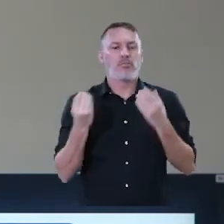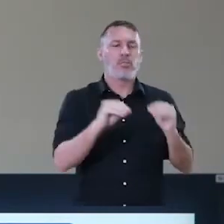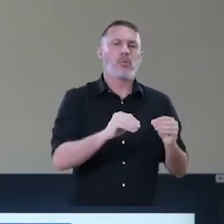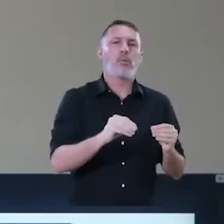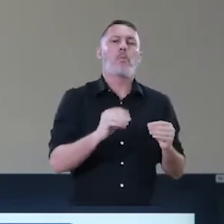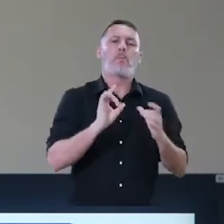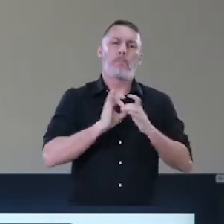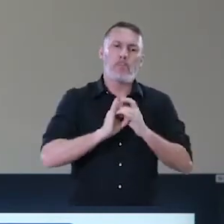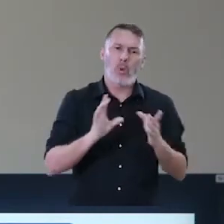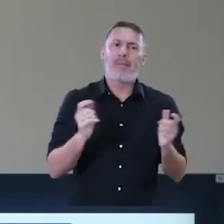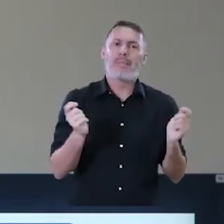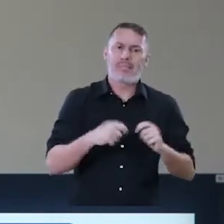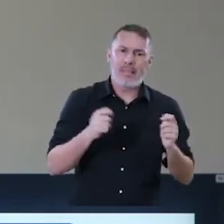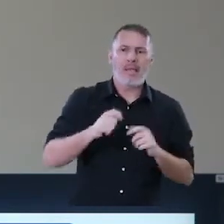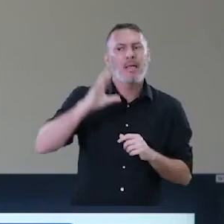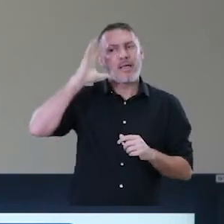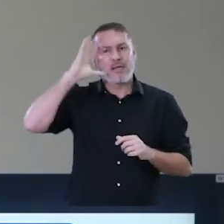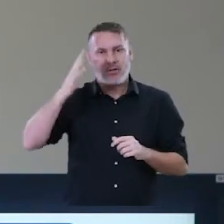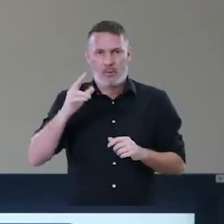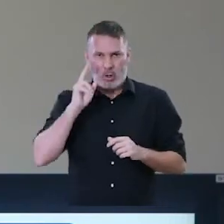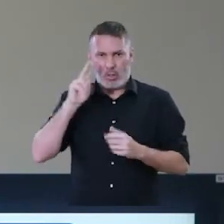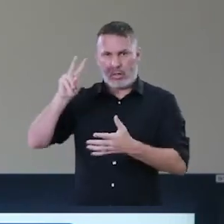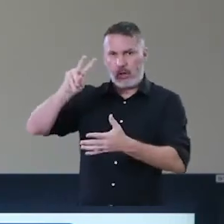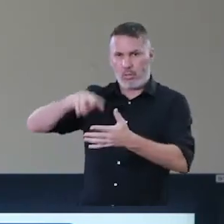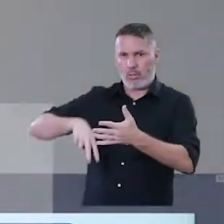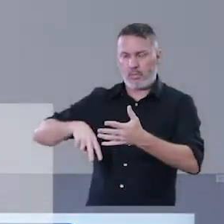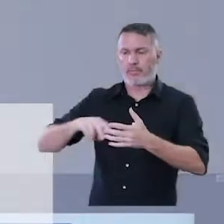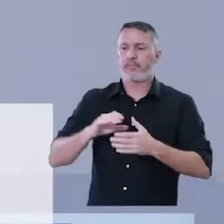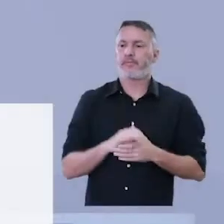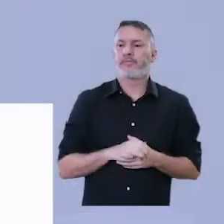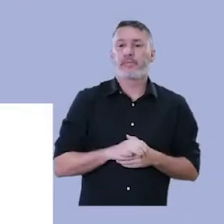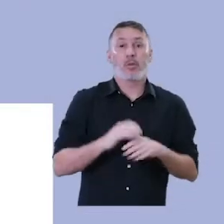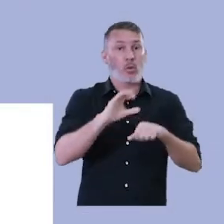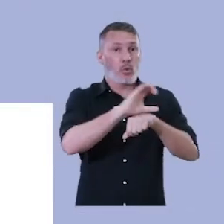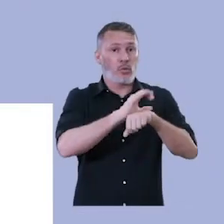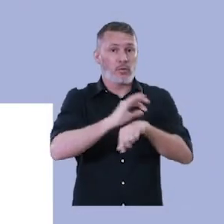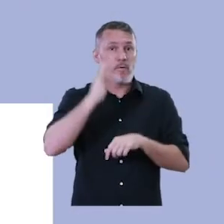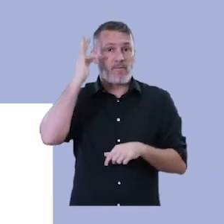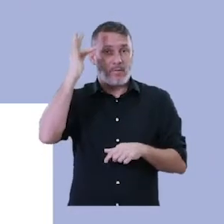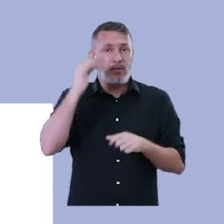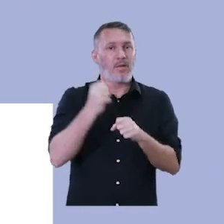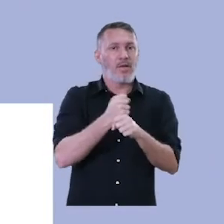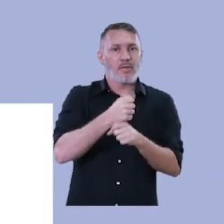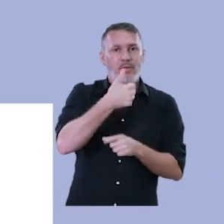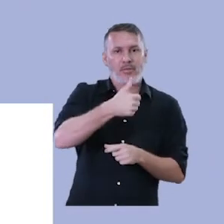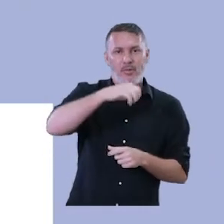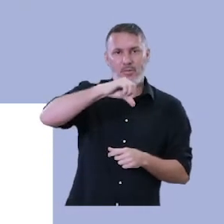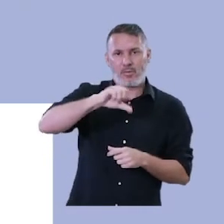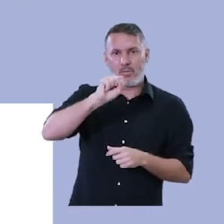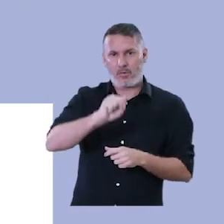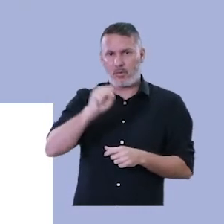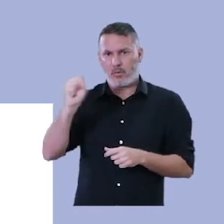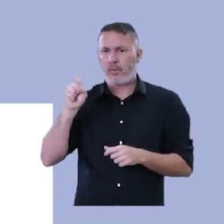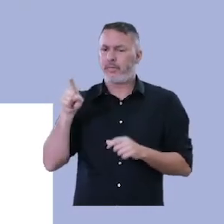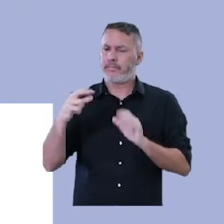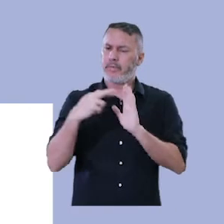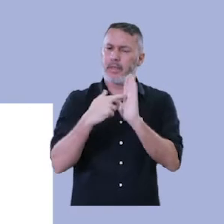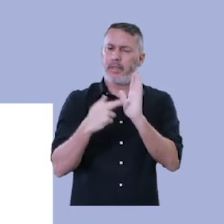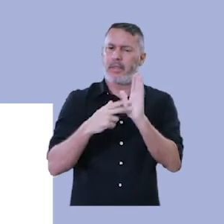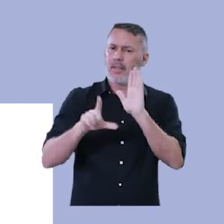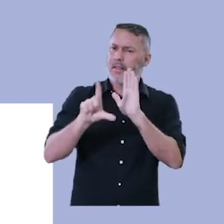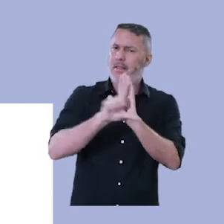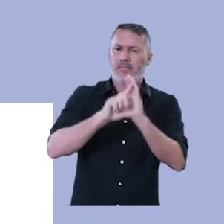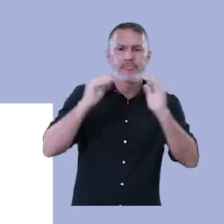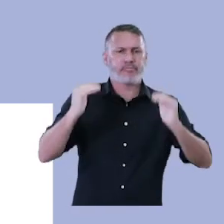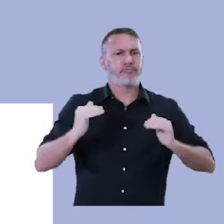pouquinho quem pode resolver. Ele joga problema. Vamos ler. A Constituição Federal de 1988, norma